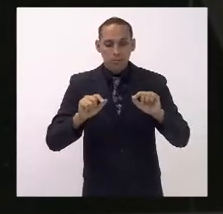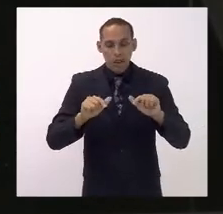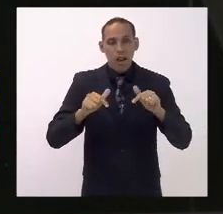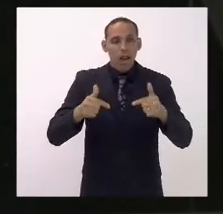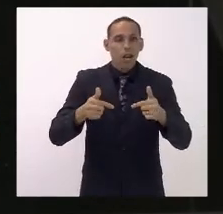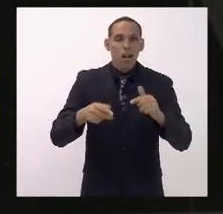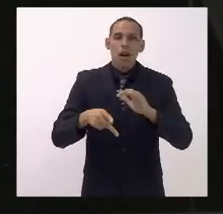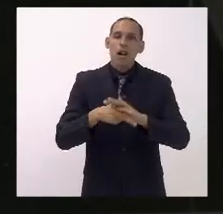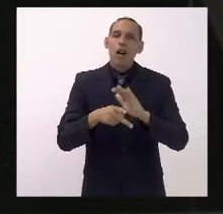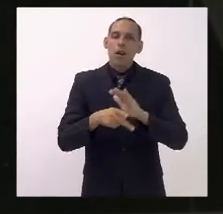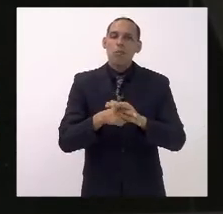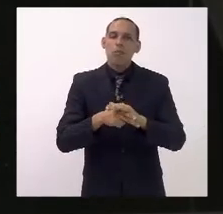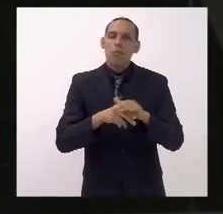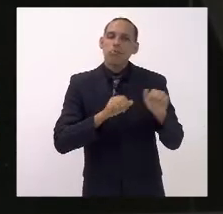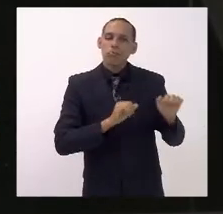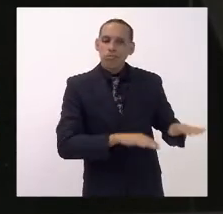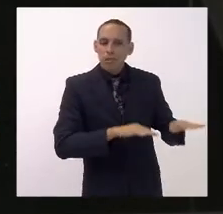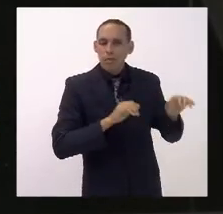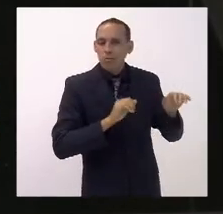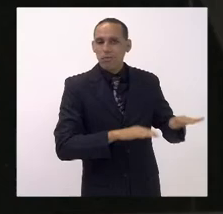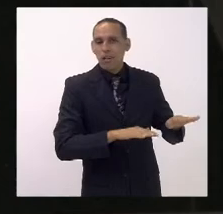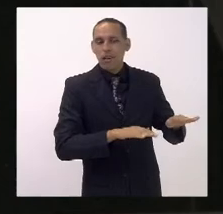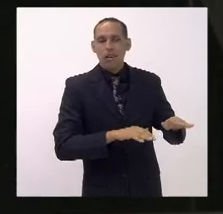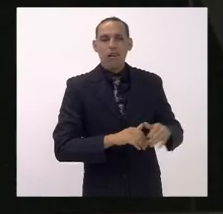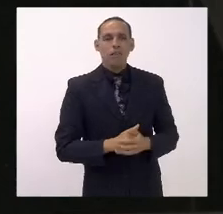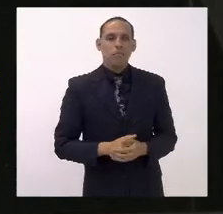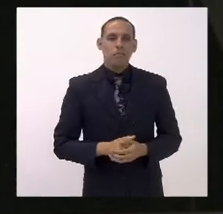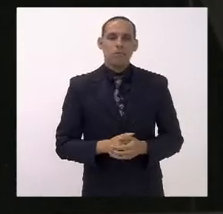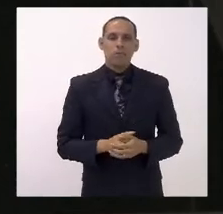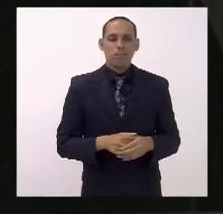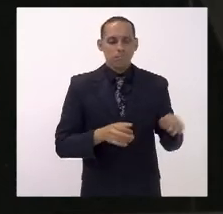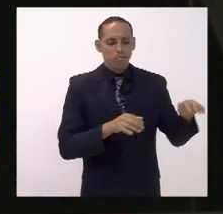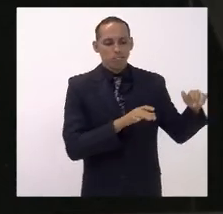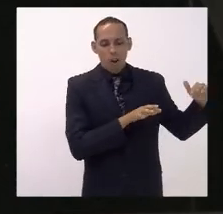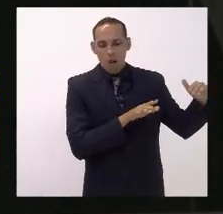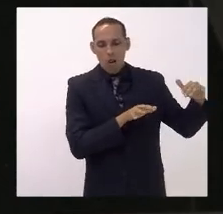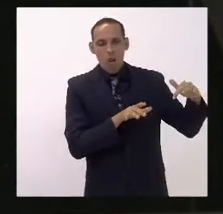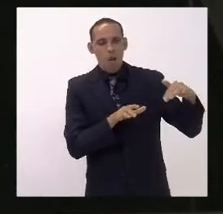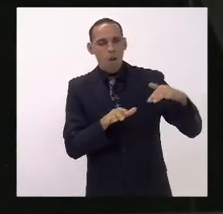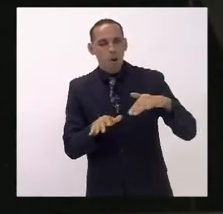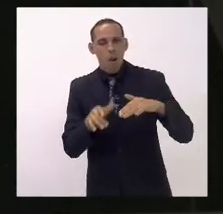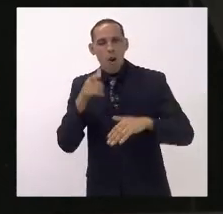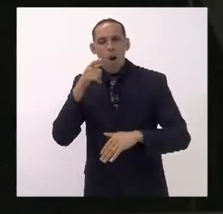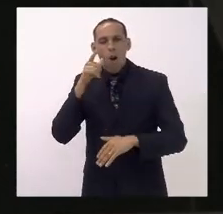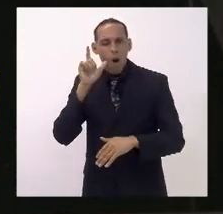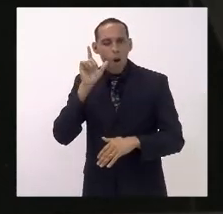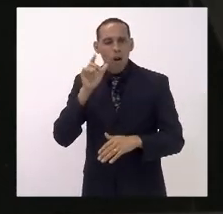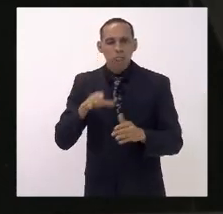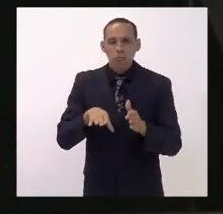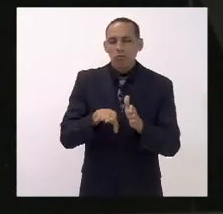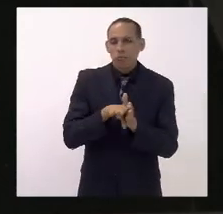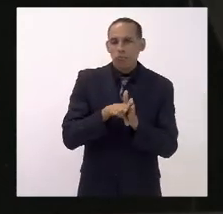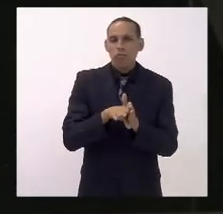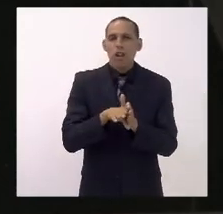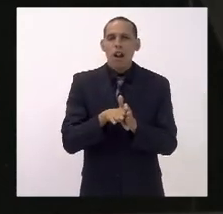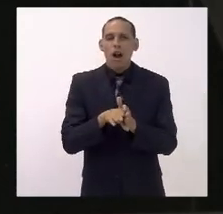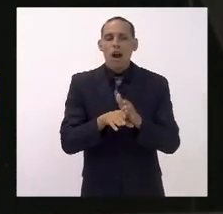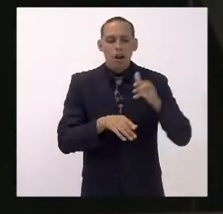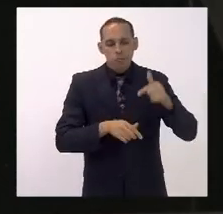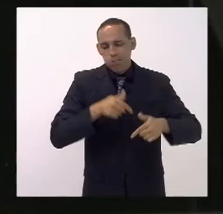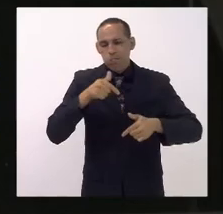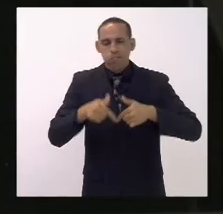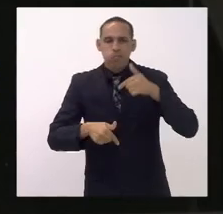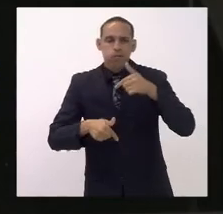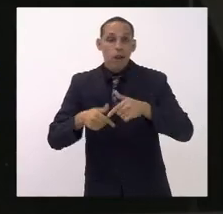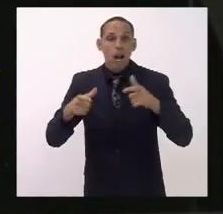das Forças Armadas, não é, no nosso município, que chegaram ontem, Exército, estão atuando na